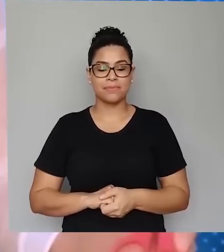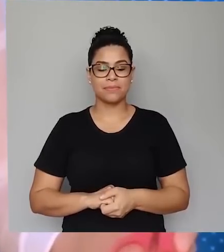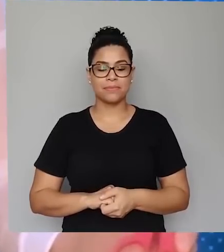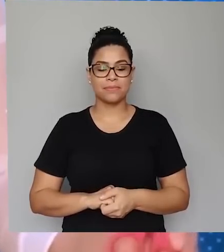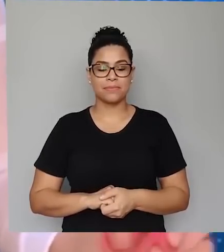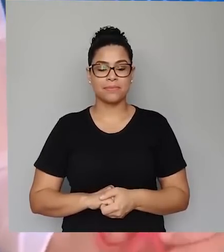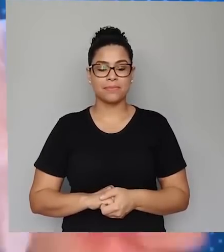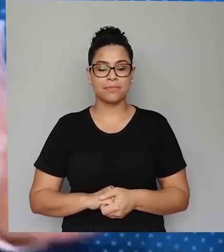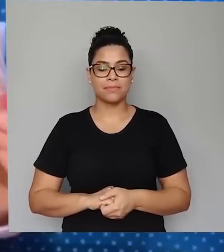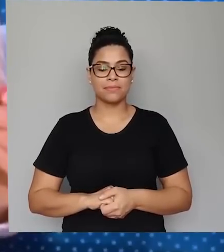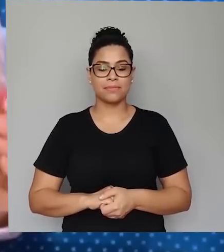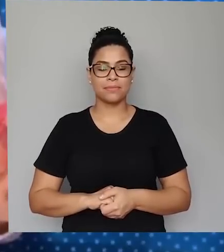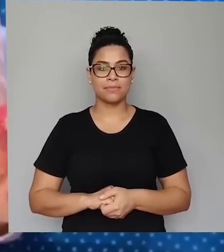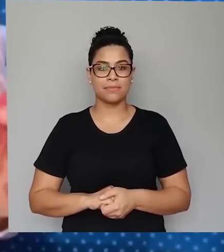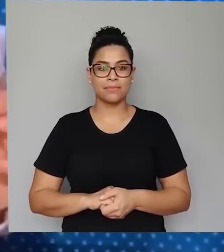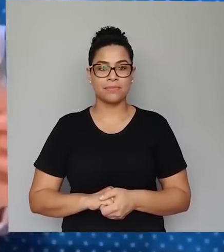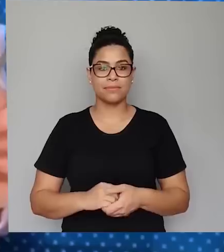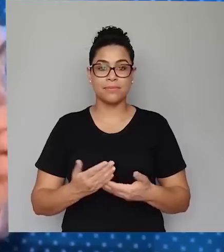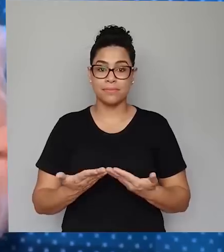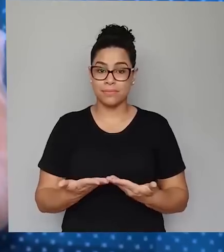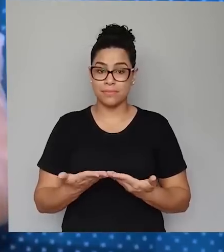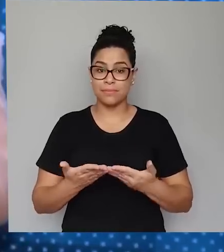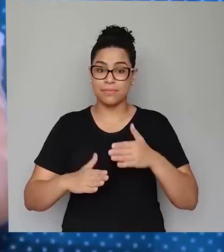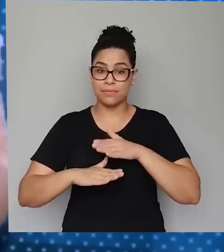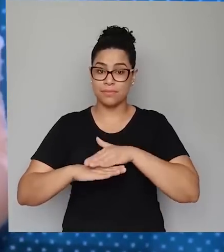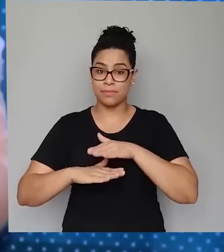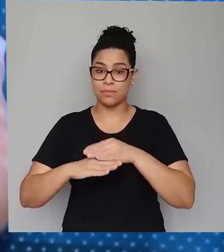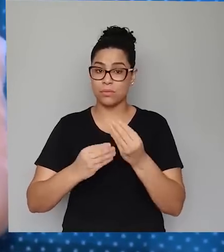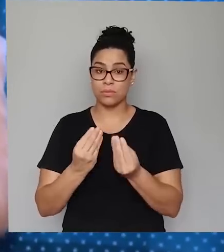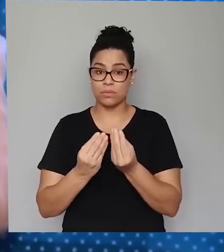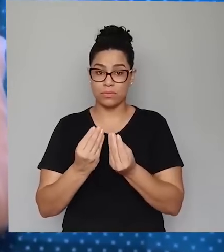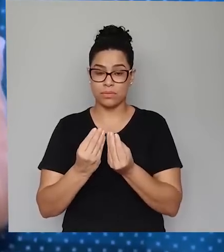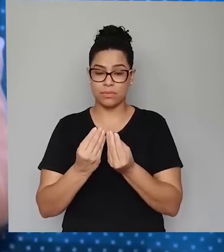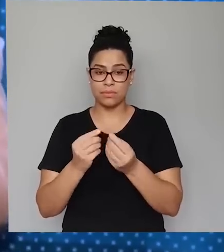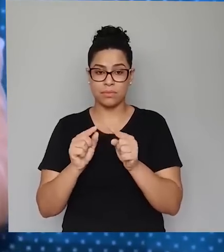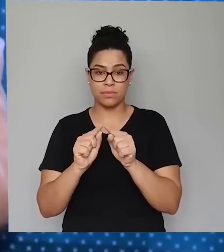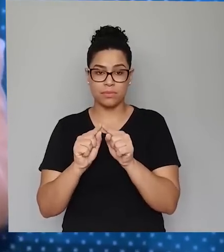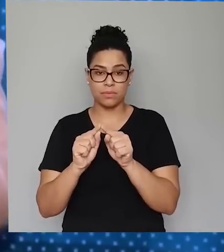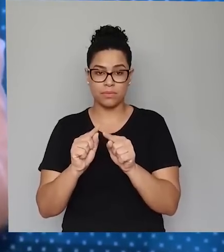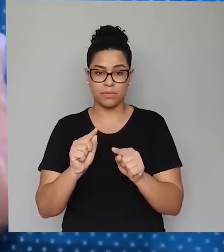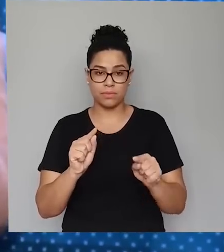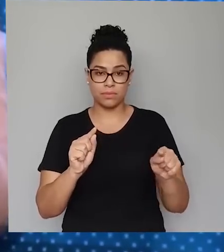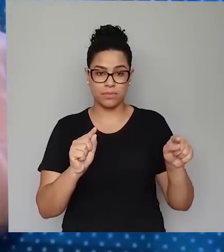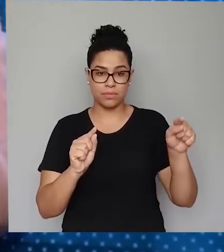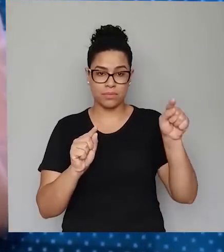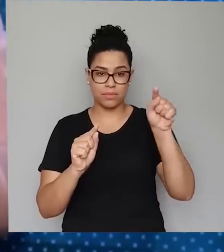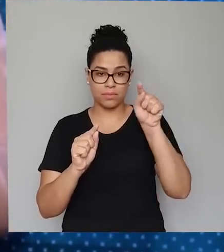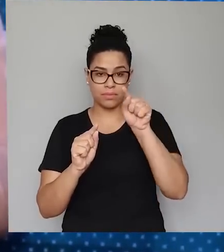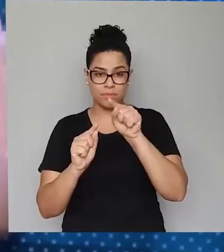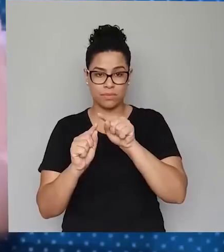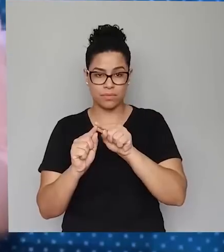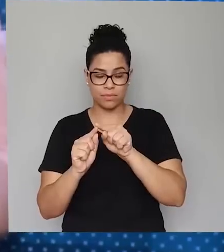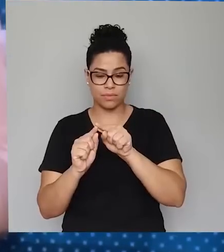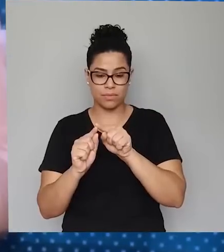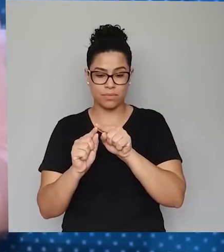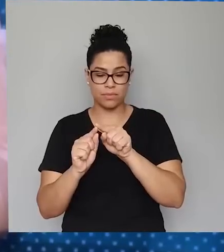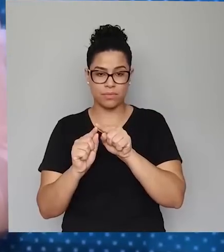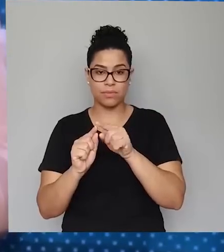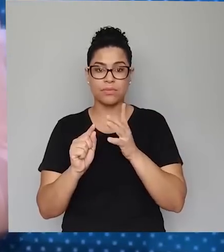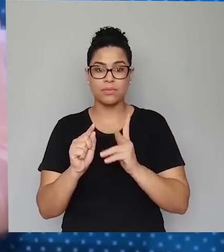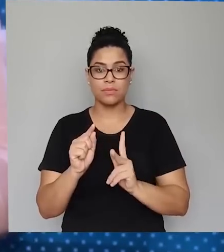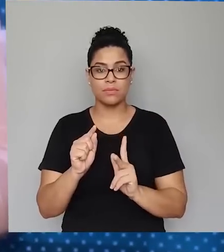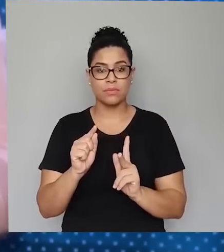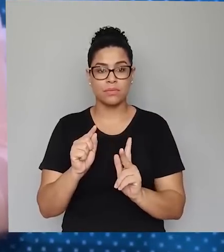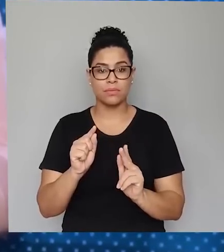e vamos fazer o nosso cone utilizando este círculo. Então, você vai